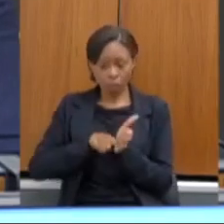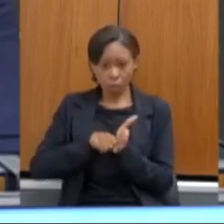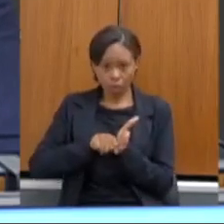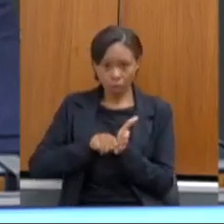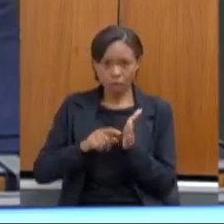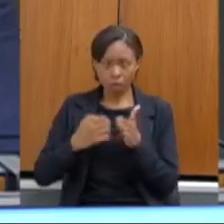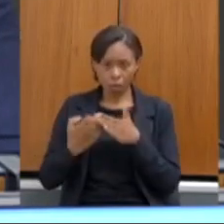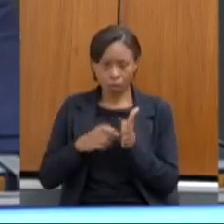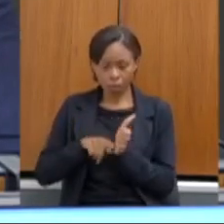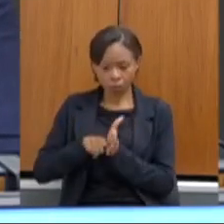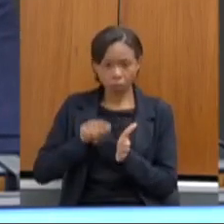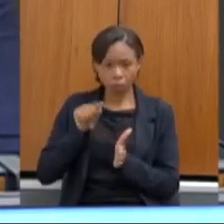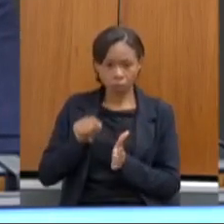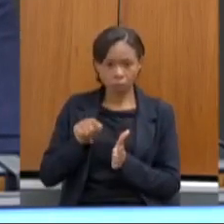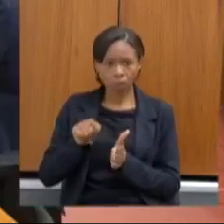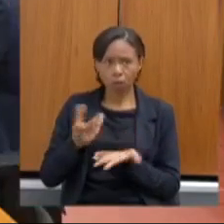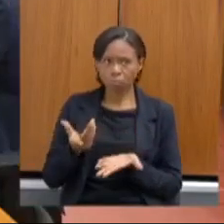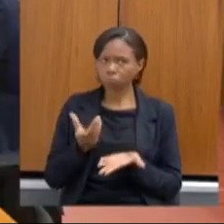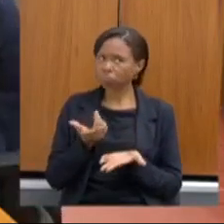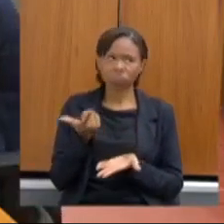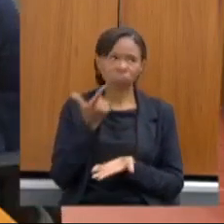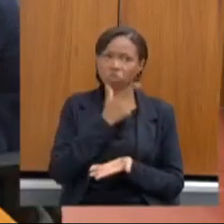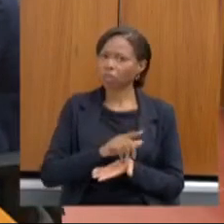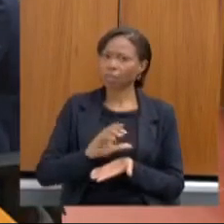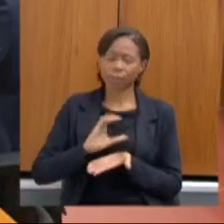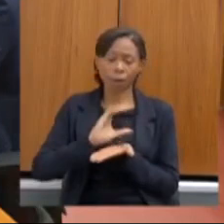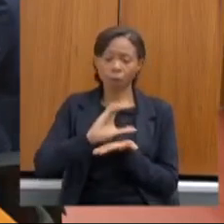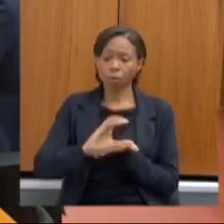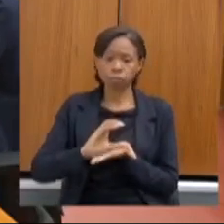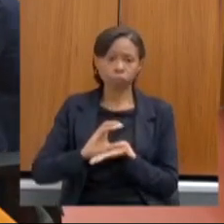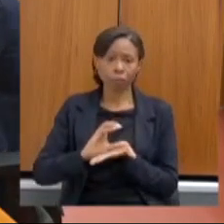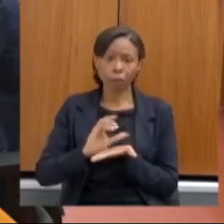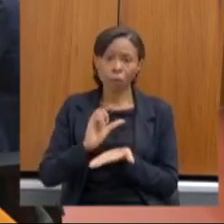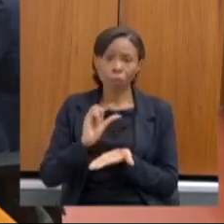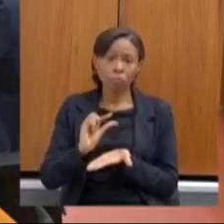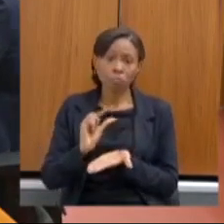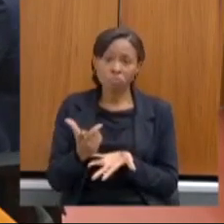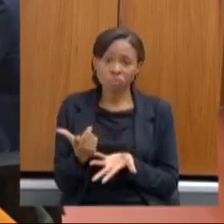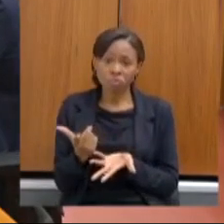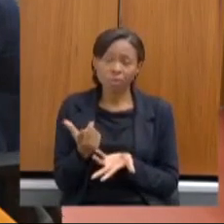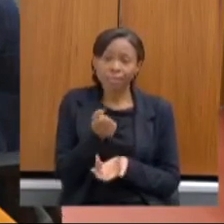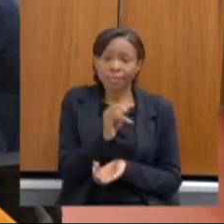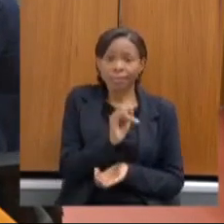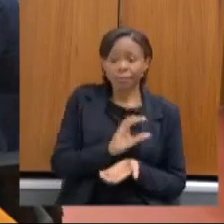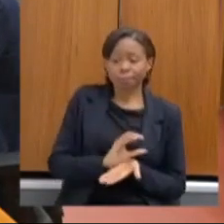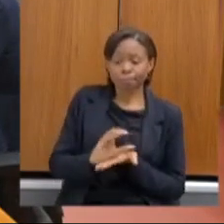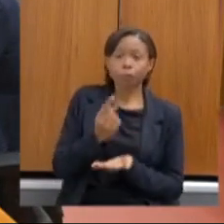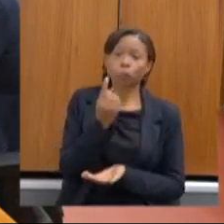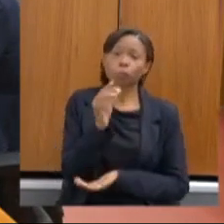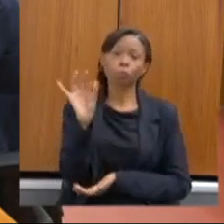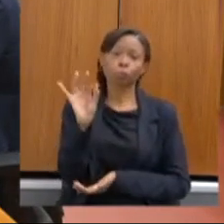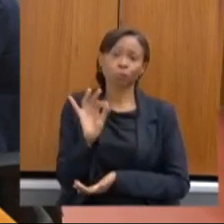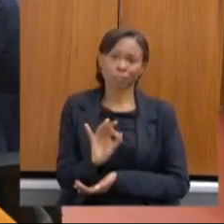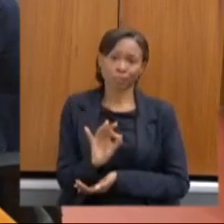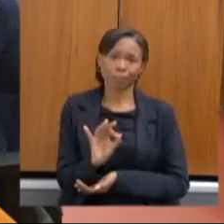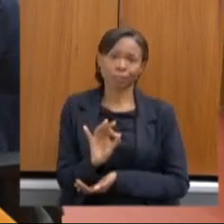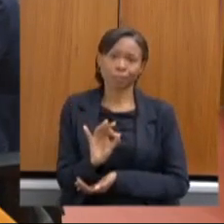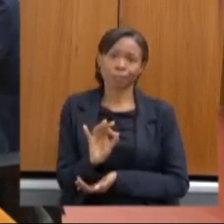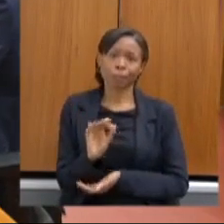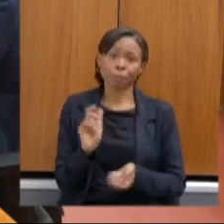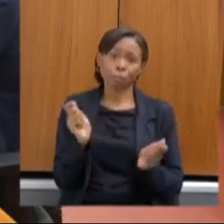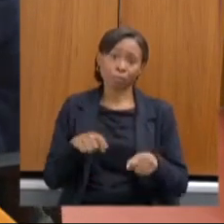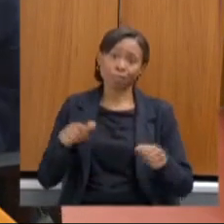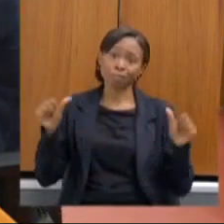parte menor de um por cento que a gente destina passaram por cento é justamente deixar ainda